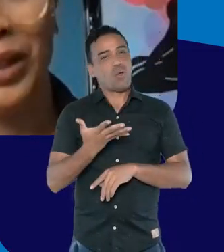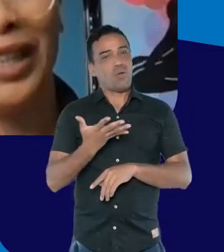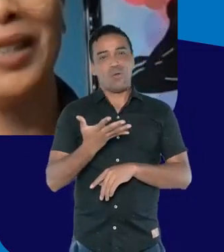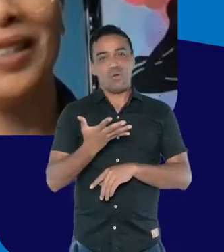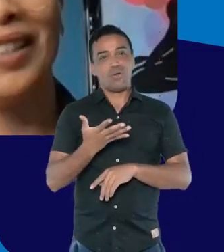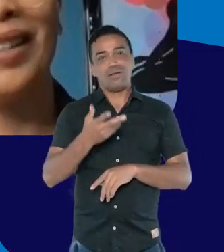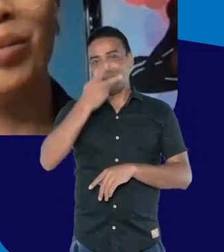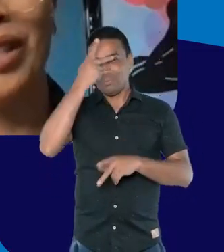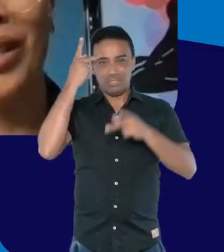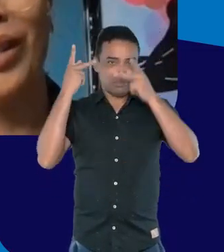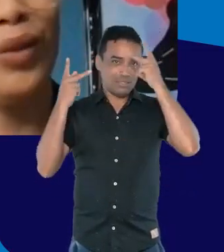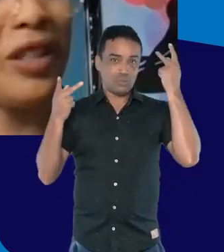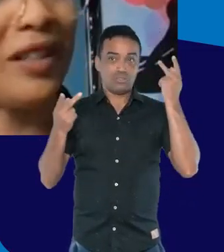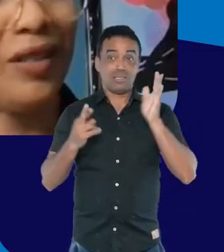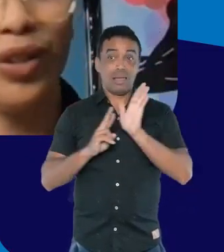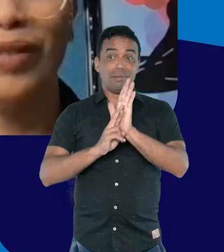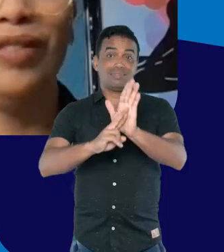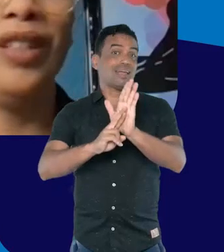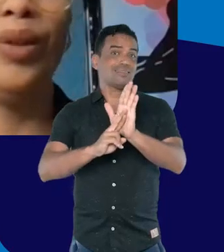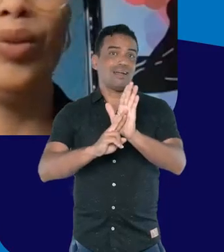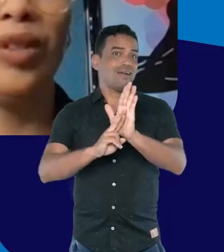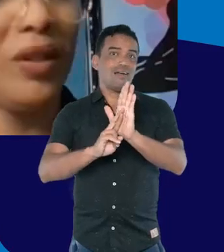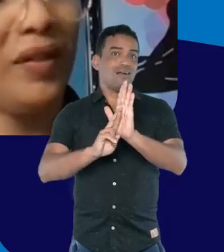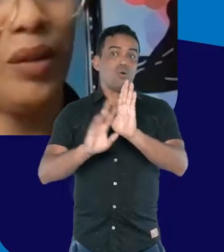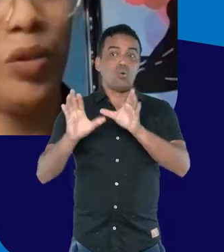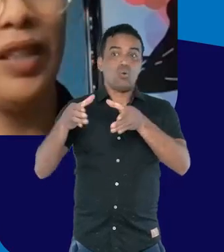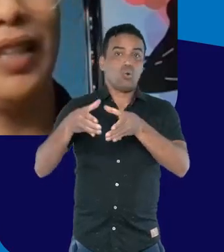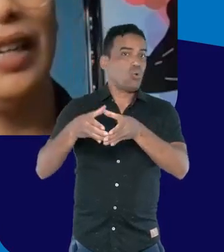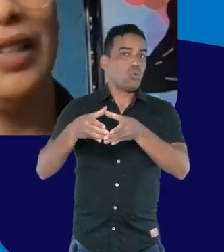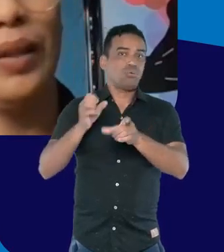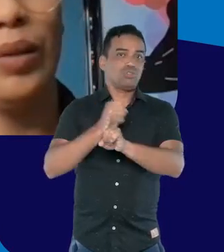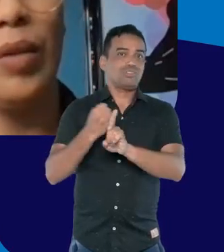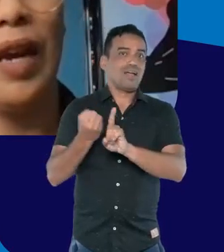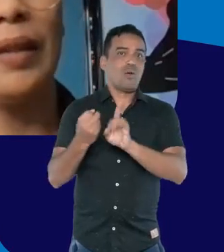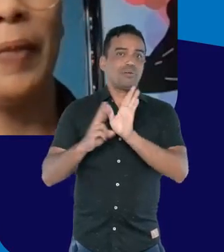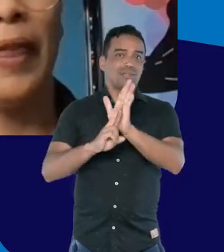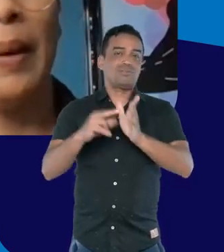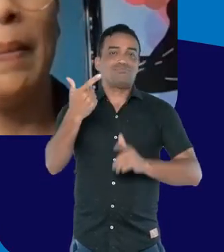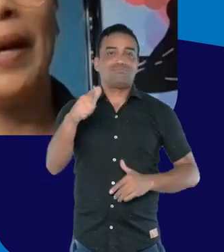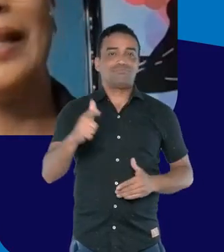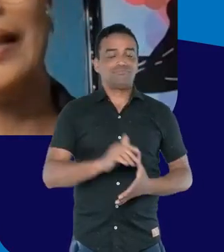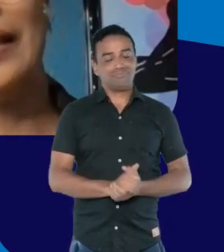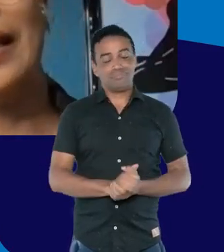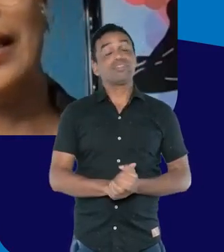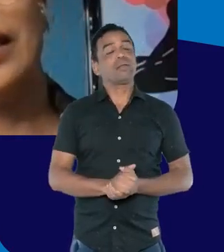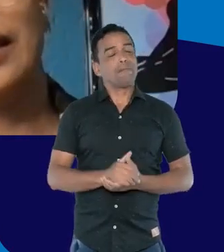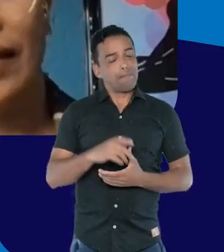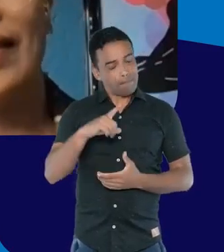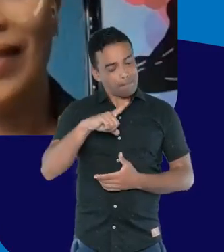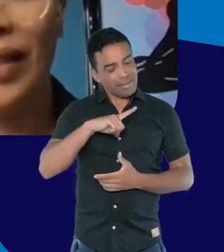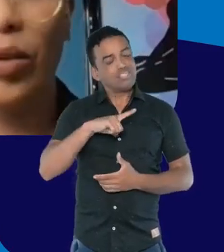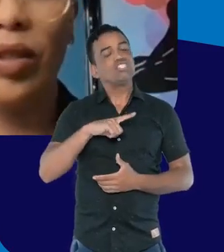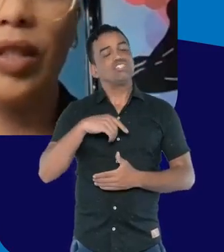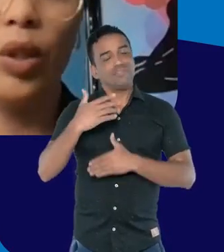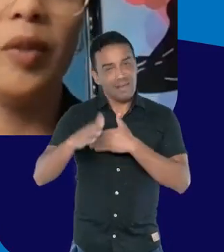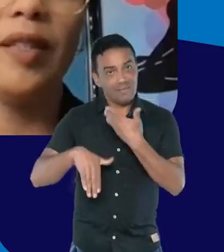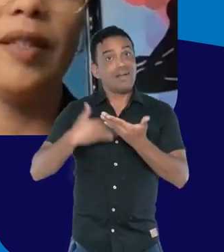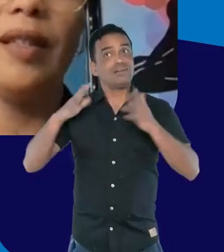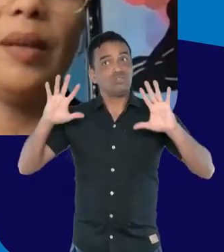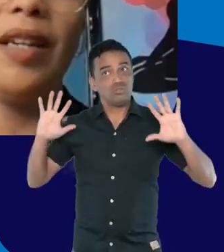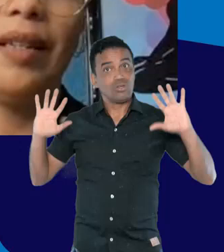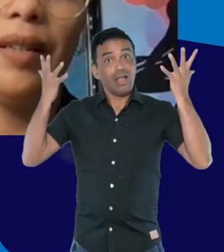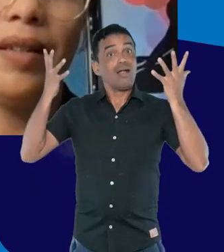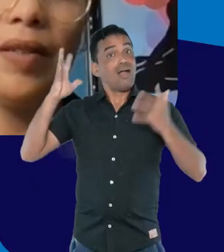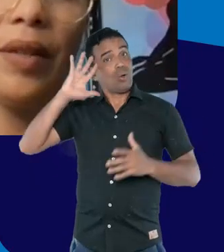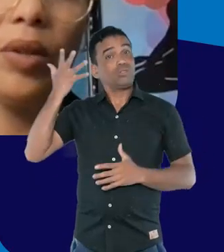para muita gente, né, que muita gente nunca não se via potente e tudo mais, mas a gente teve avanços e a gente